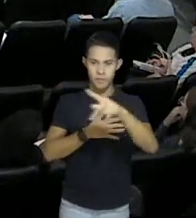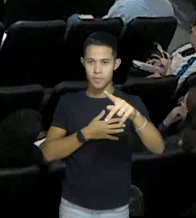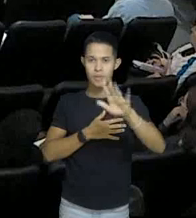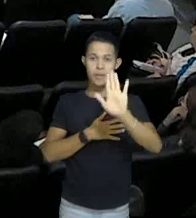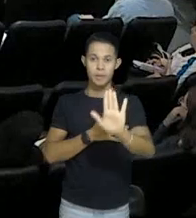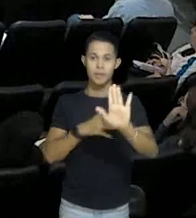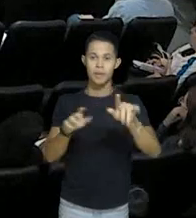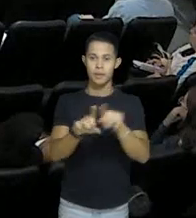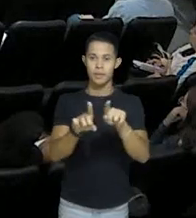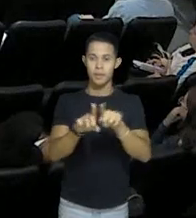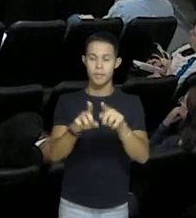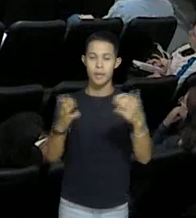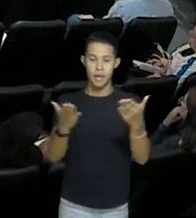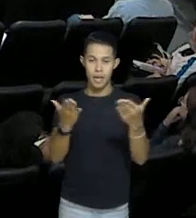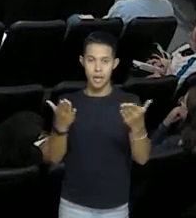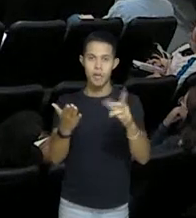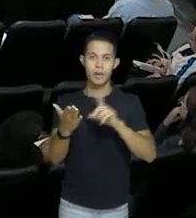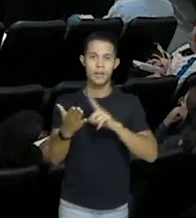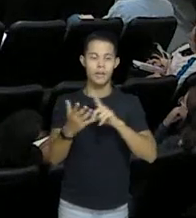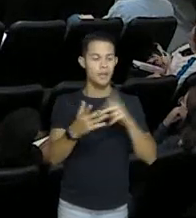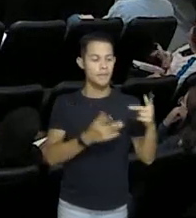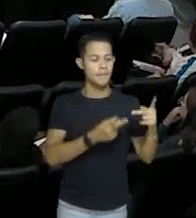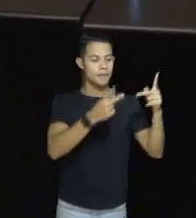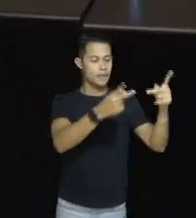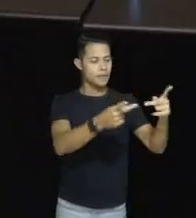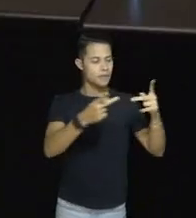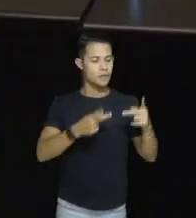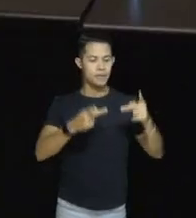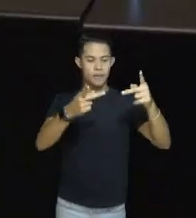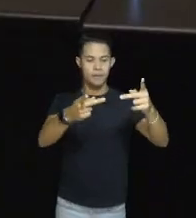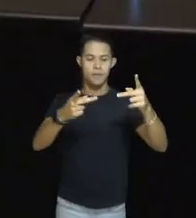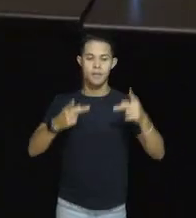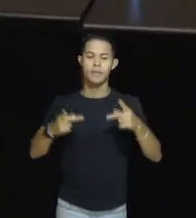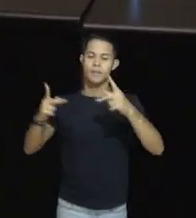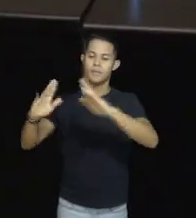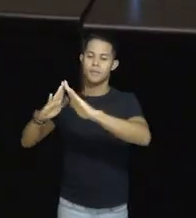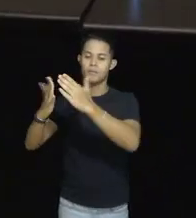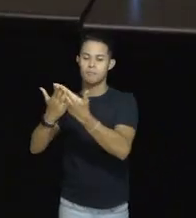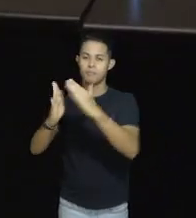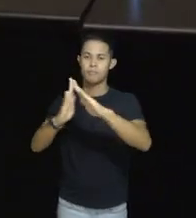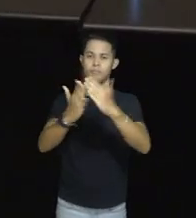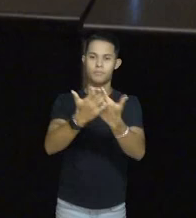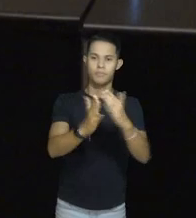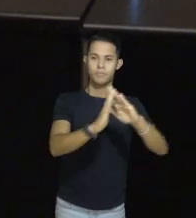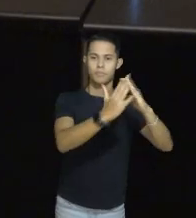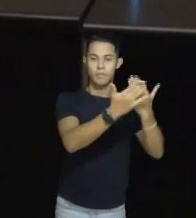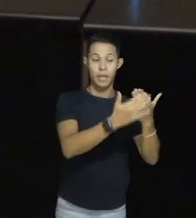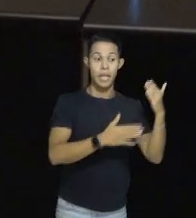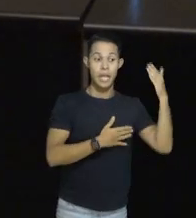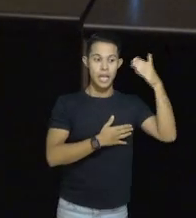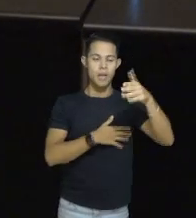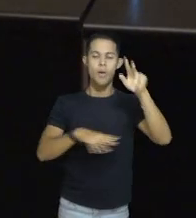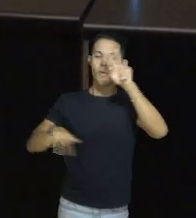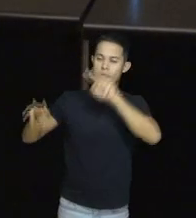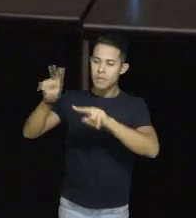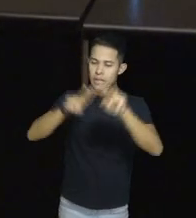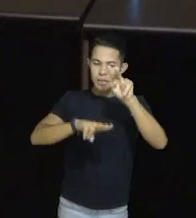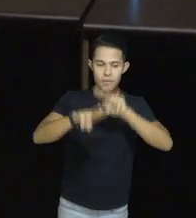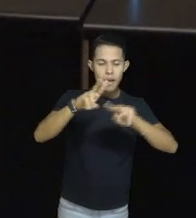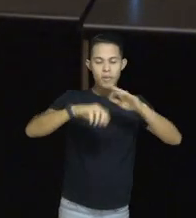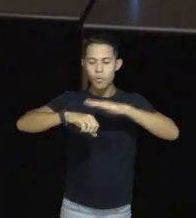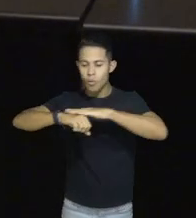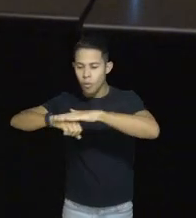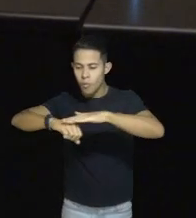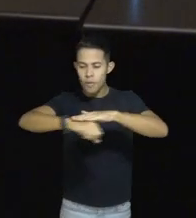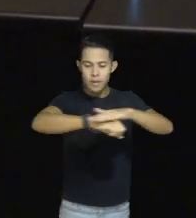nos últimos anos, tem visitado as escolas, ido nas salas de aulas, observado um pouco aquelas crianças, conversado com a equipe